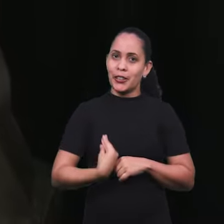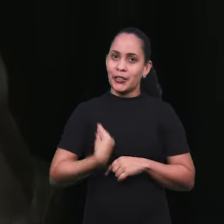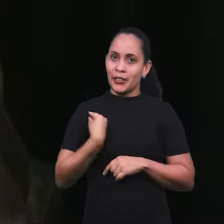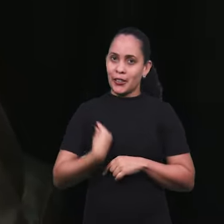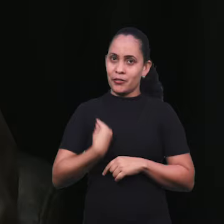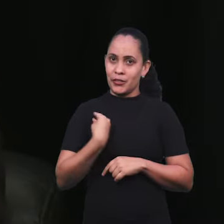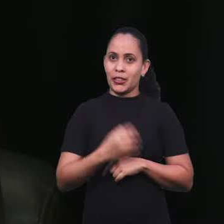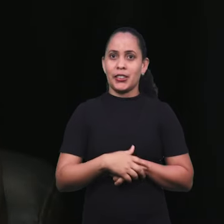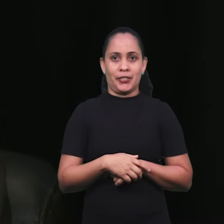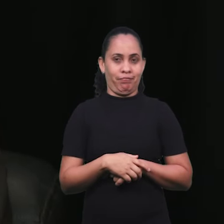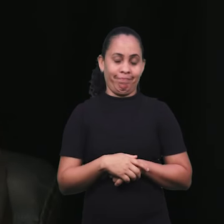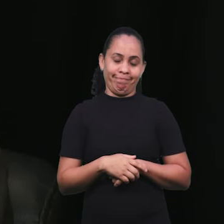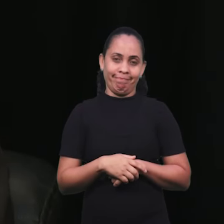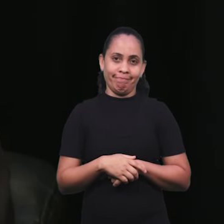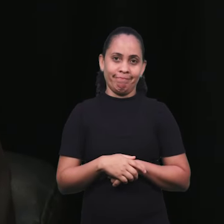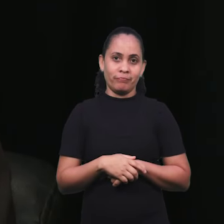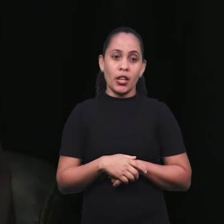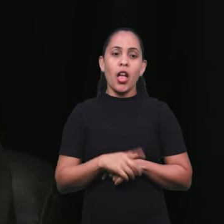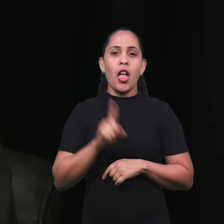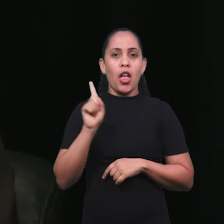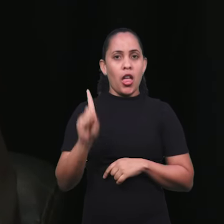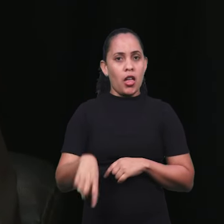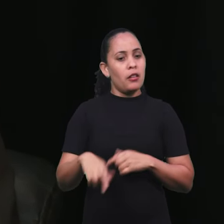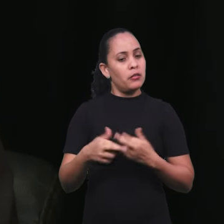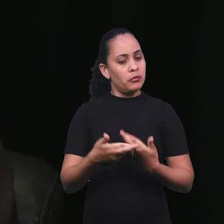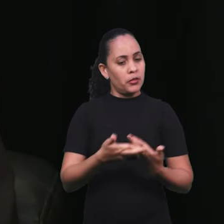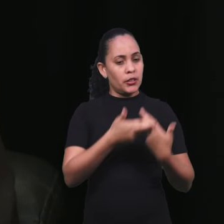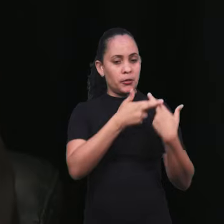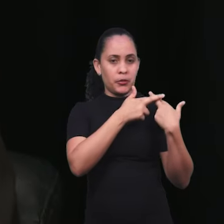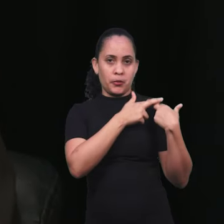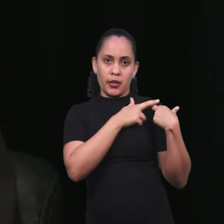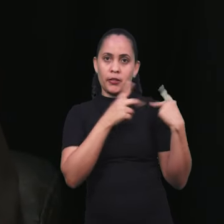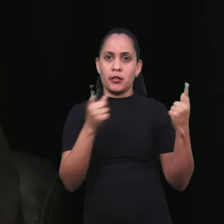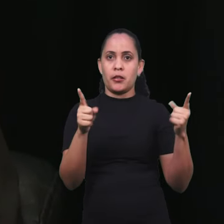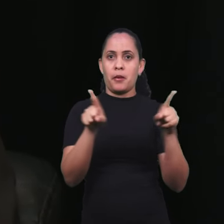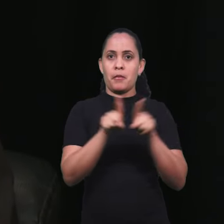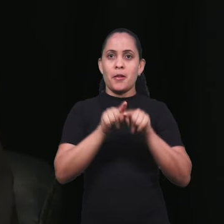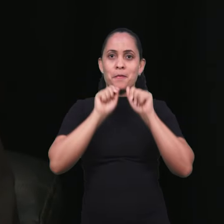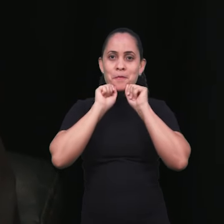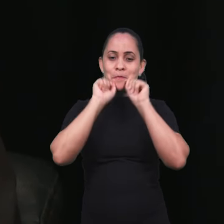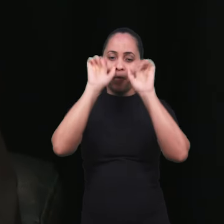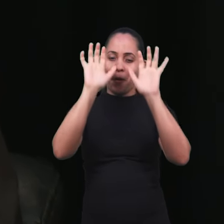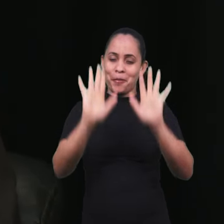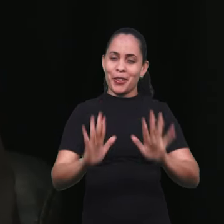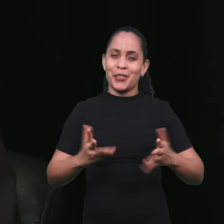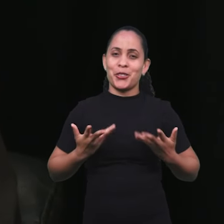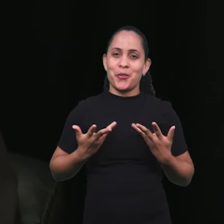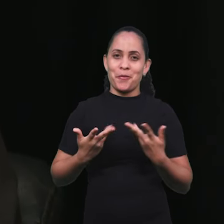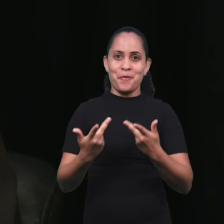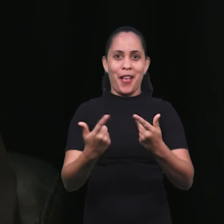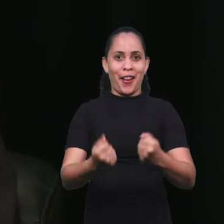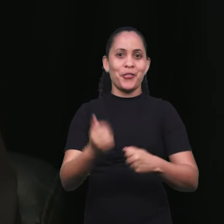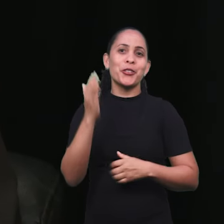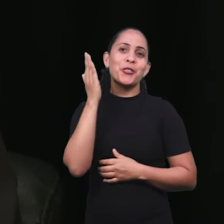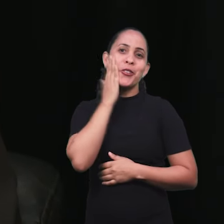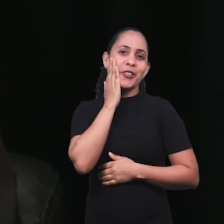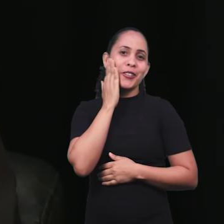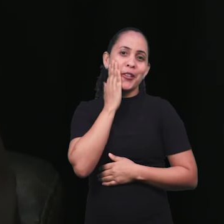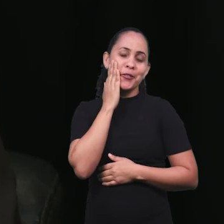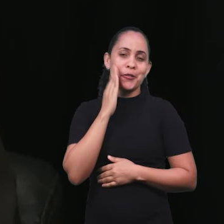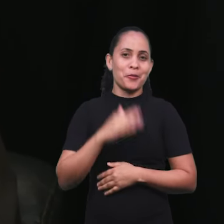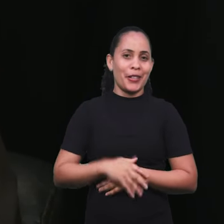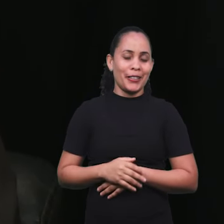vai tinir as orelhas de quem ouvir, né? Então é uma responsabilidade muito grande, mas também uma grande bênção, né? Então ali